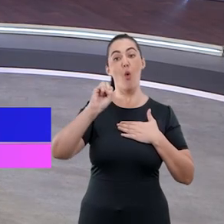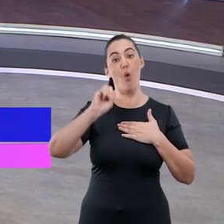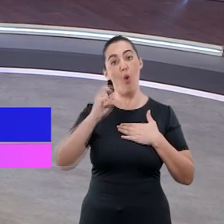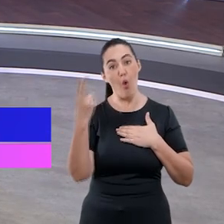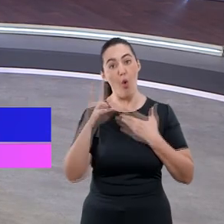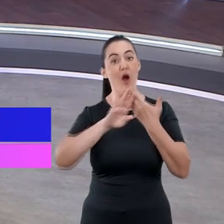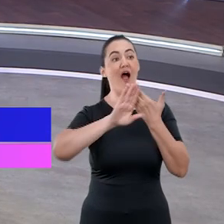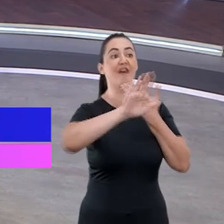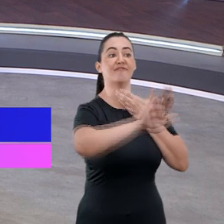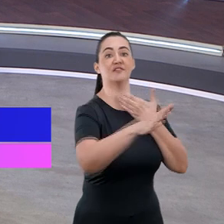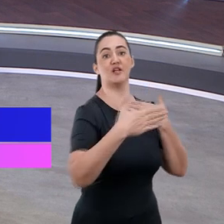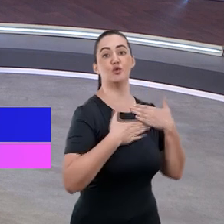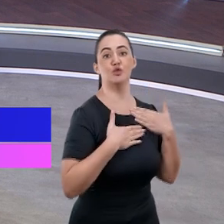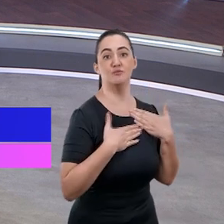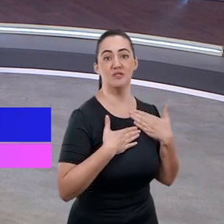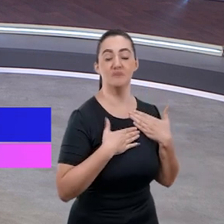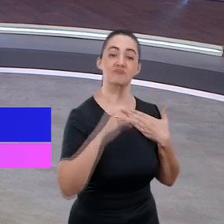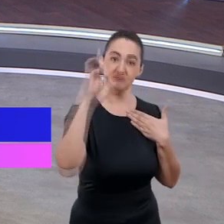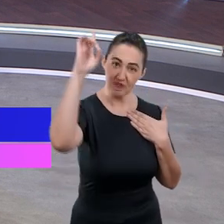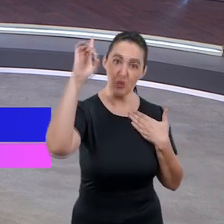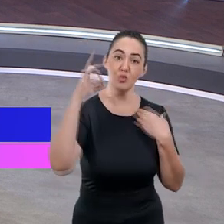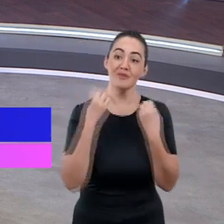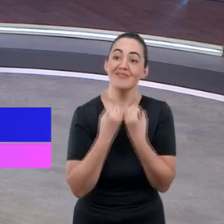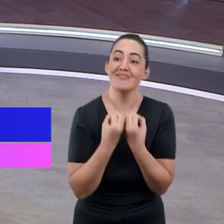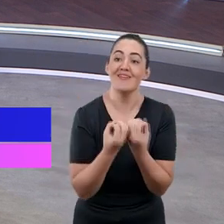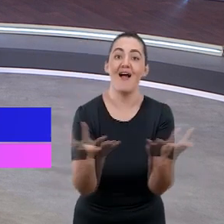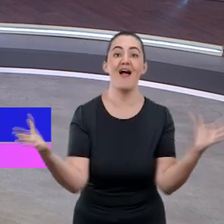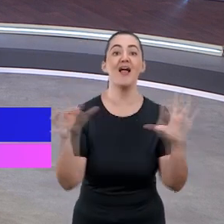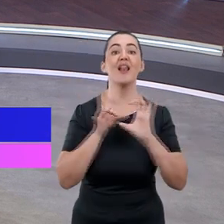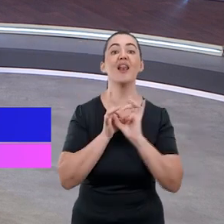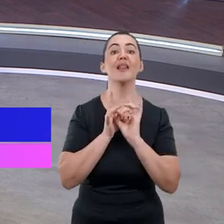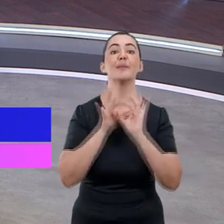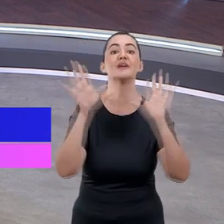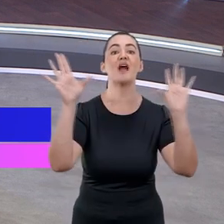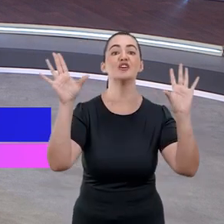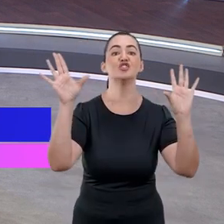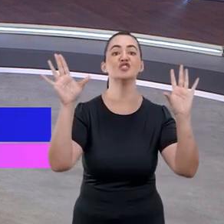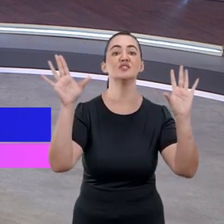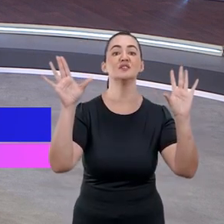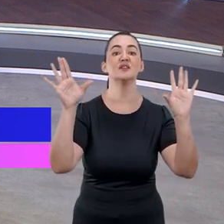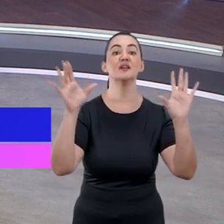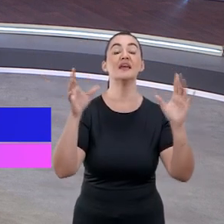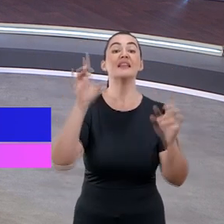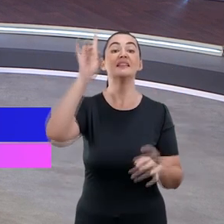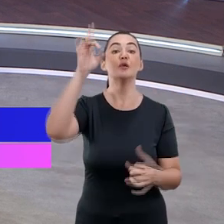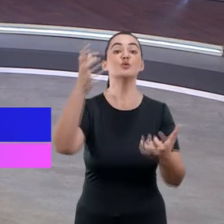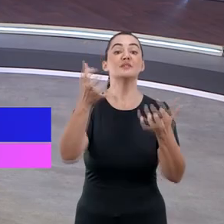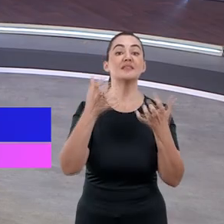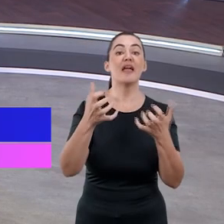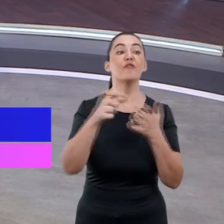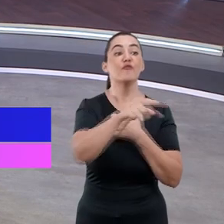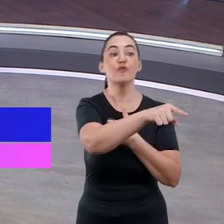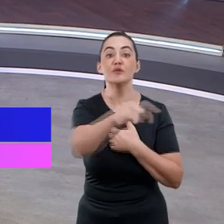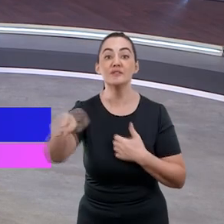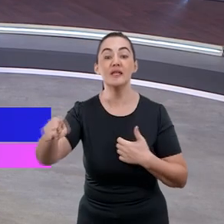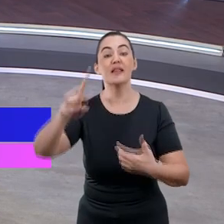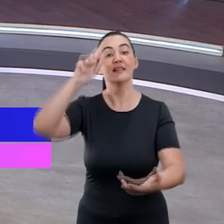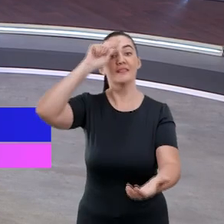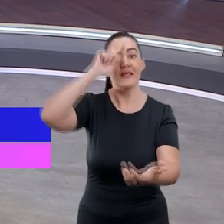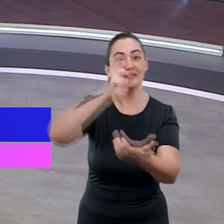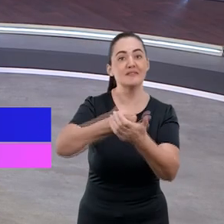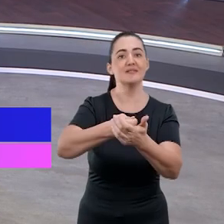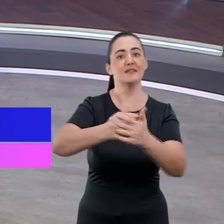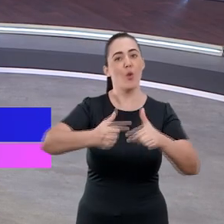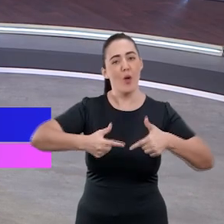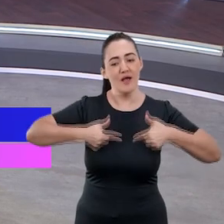E Deus faz assim porque Ele quer uma resposta de decisão do ser humano e não